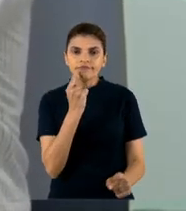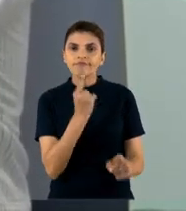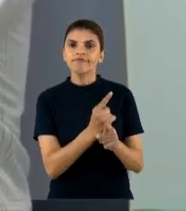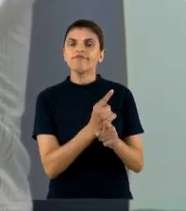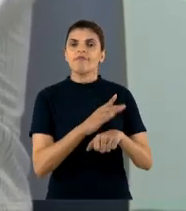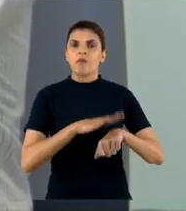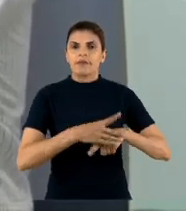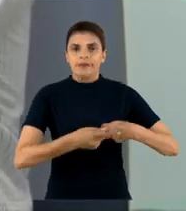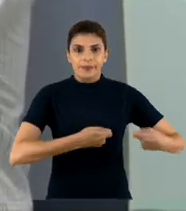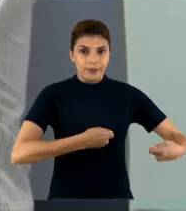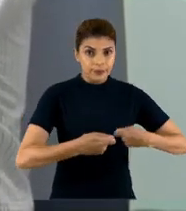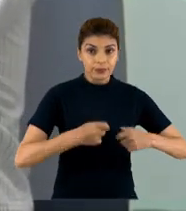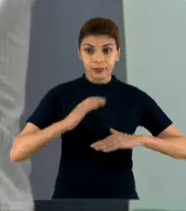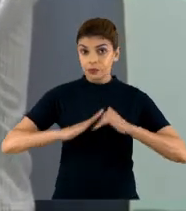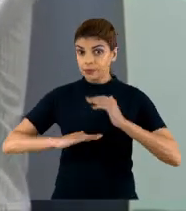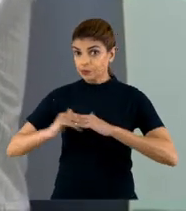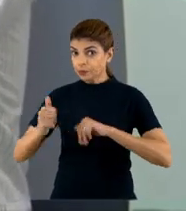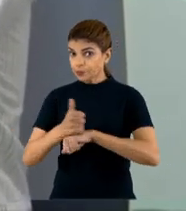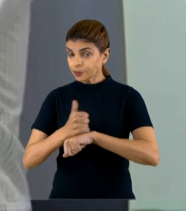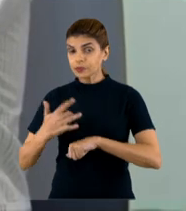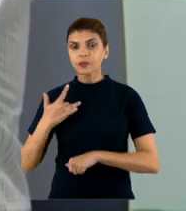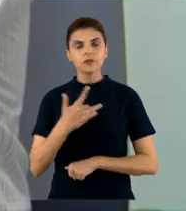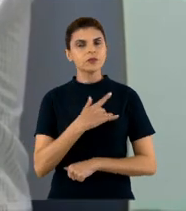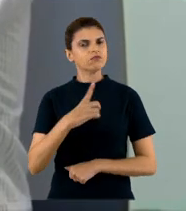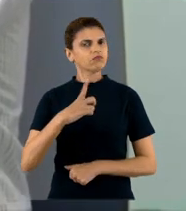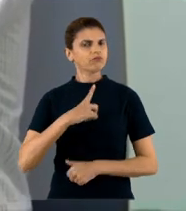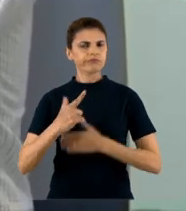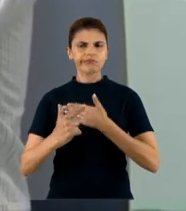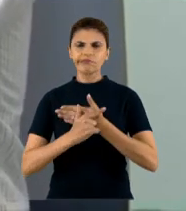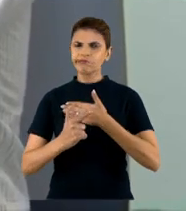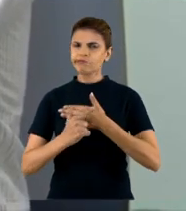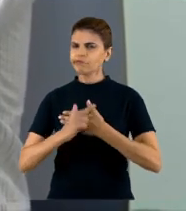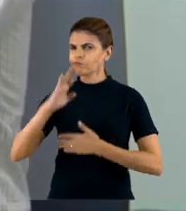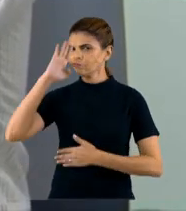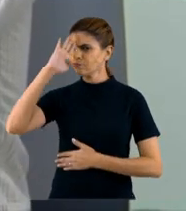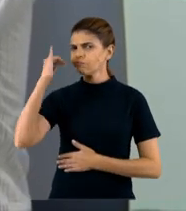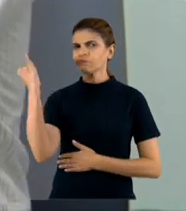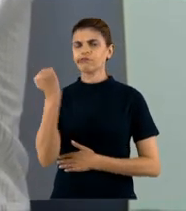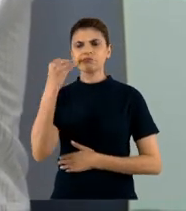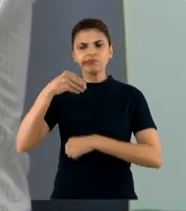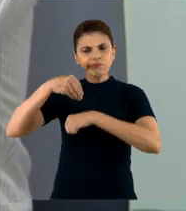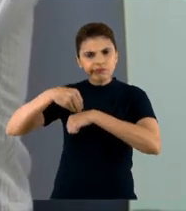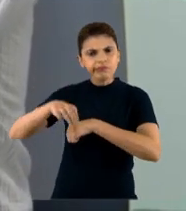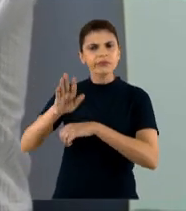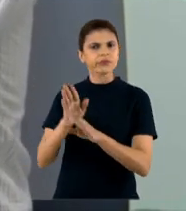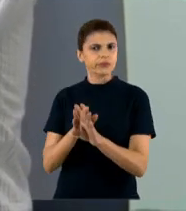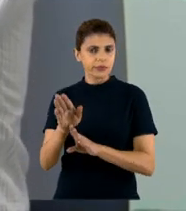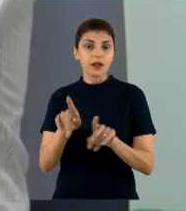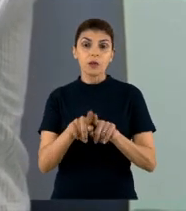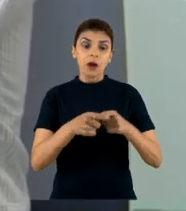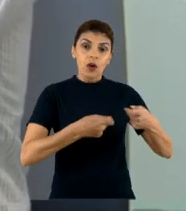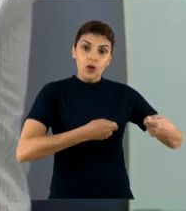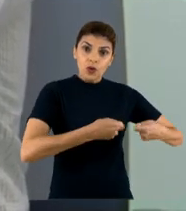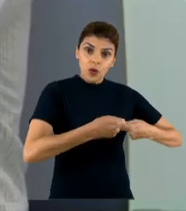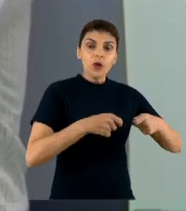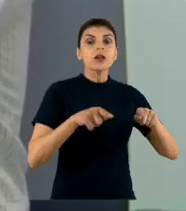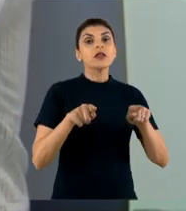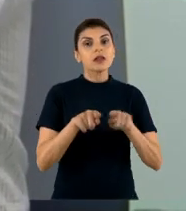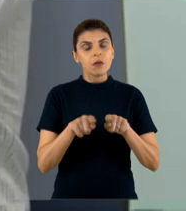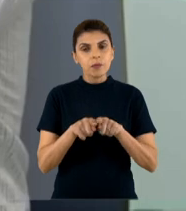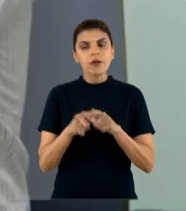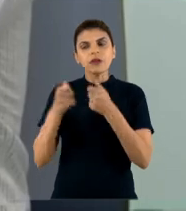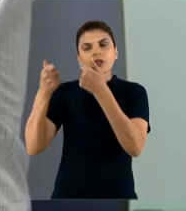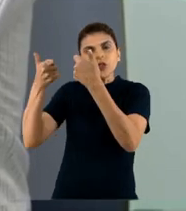muito importante justamente nesse momento de contenção. Os profissionais de saúde, eles têm um papel importante nesse sentido, não só